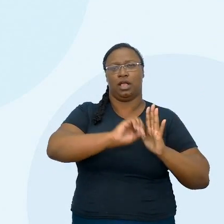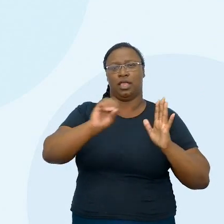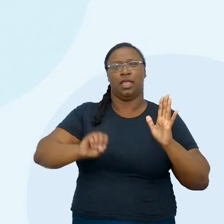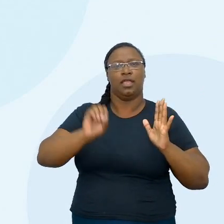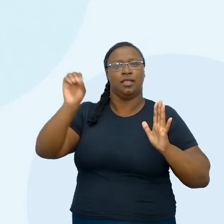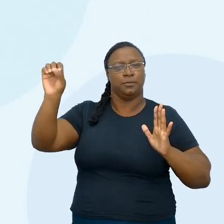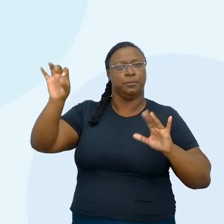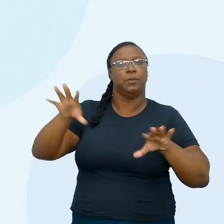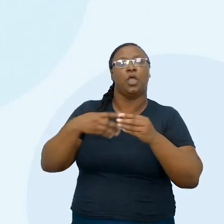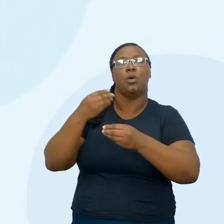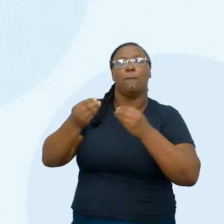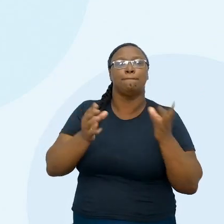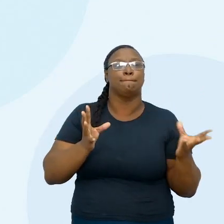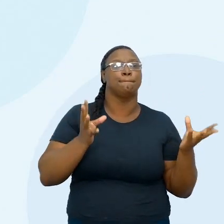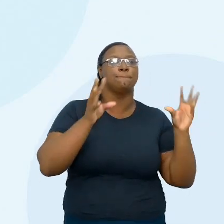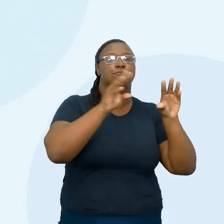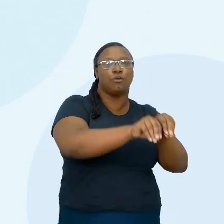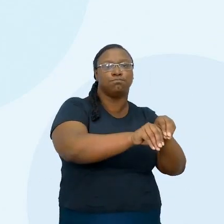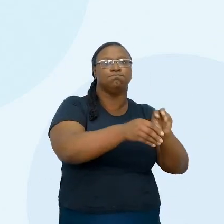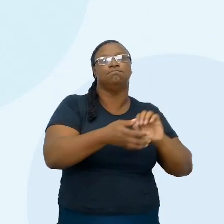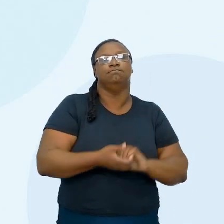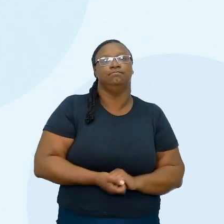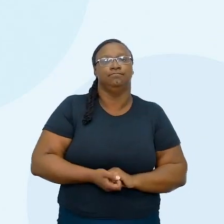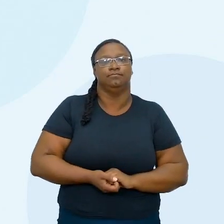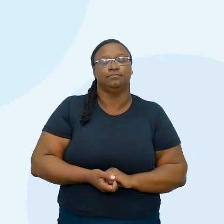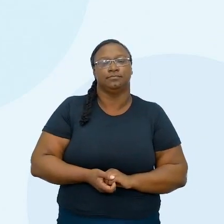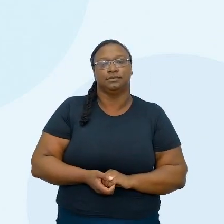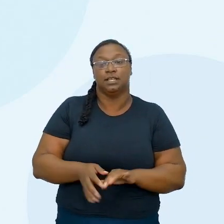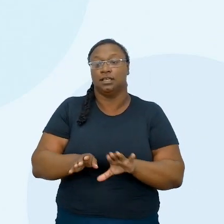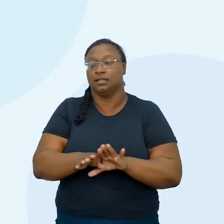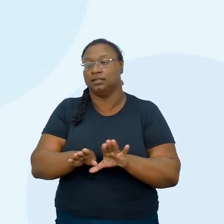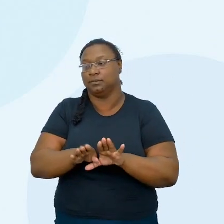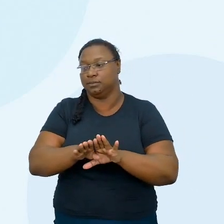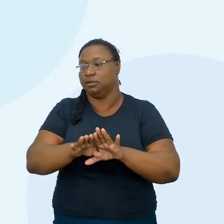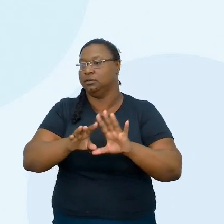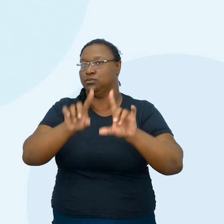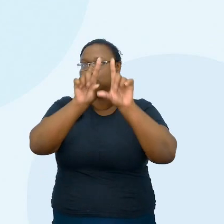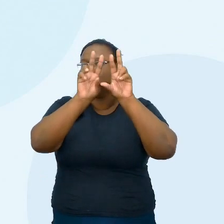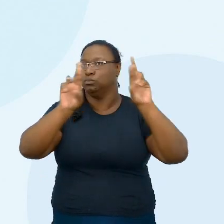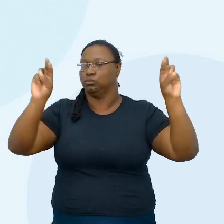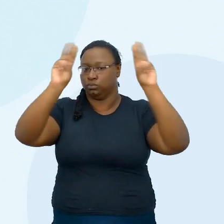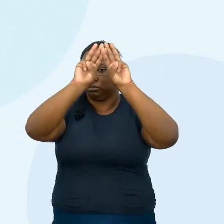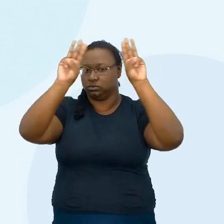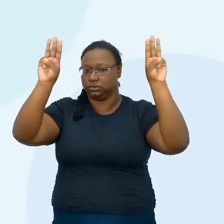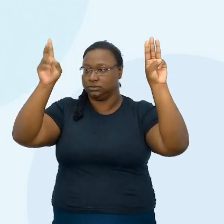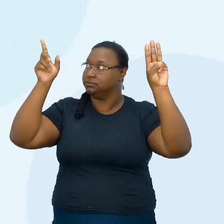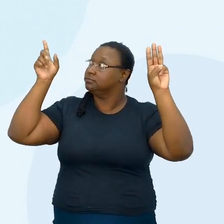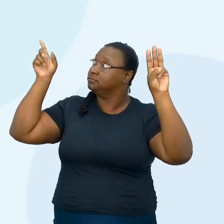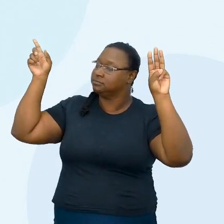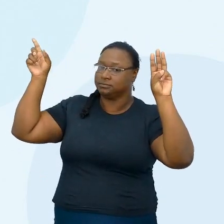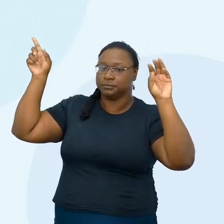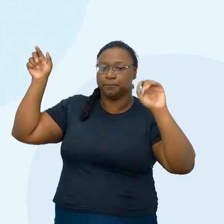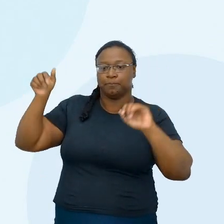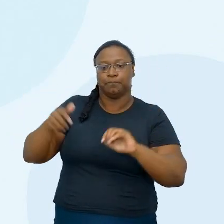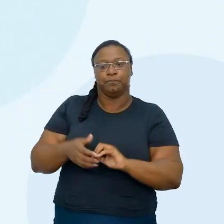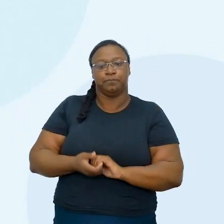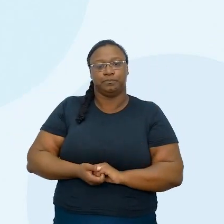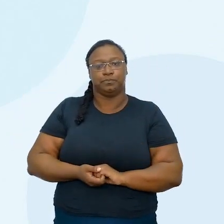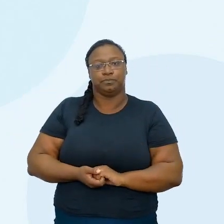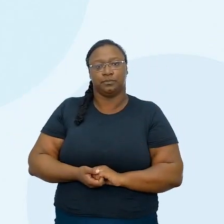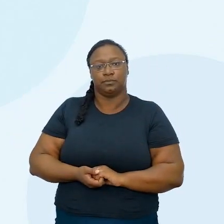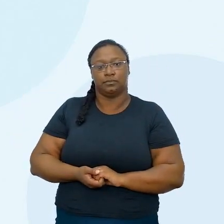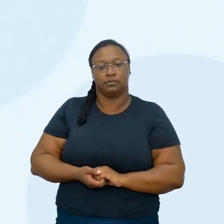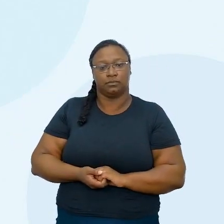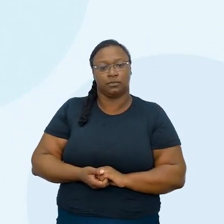né? Aproximando a câmera do celular, ou também pelo link que está aí acima, né? E são todas